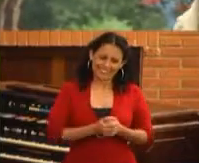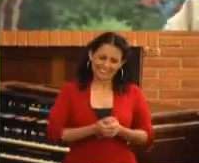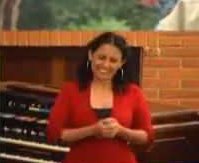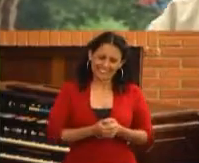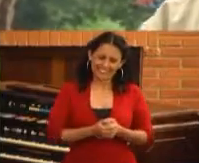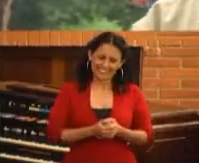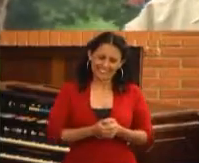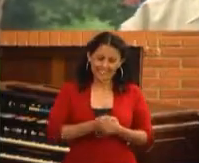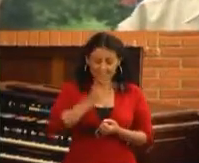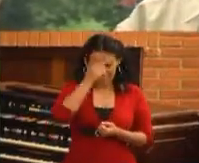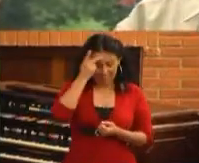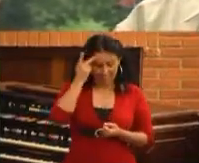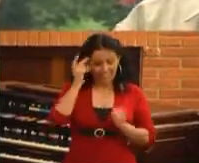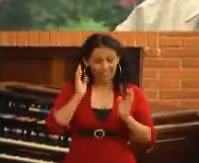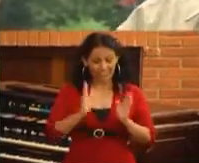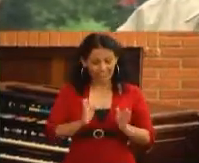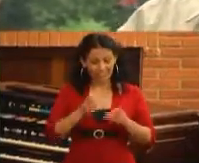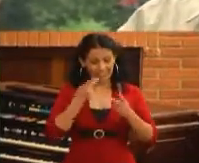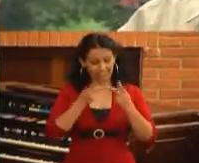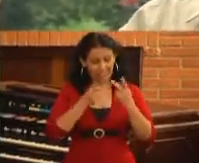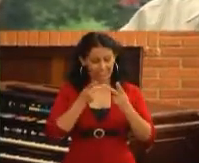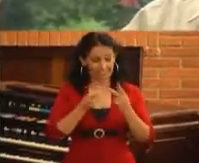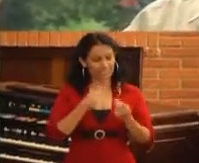conta histórias.